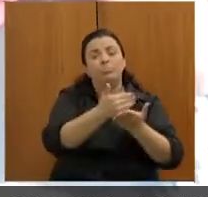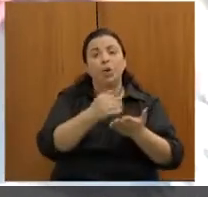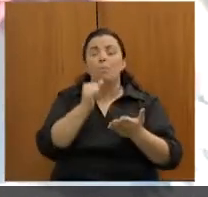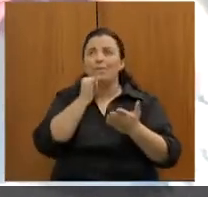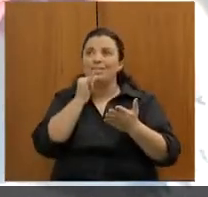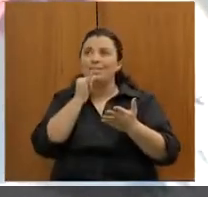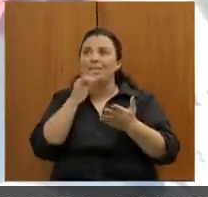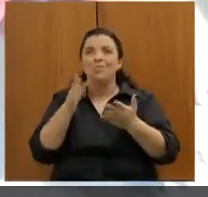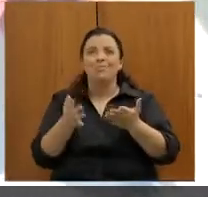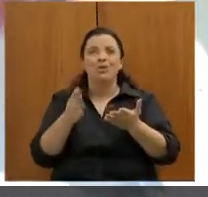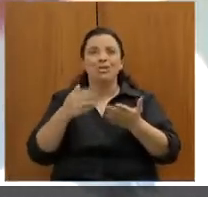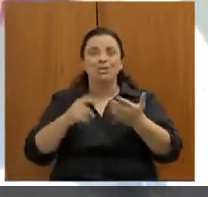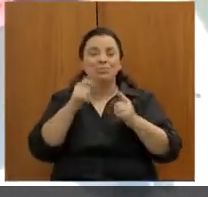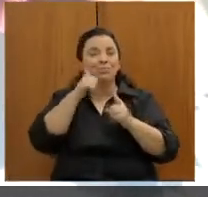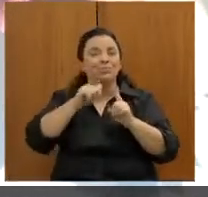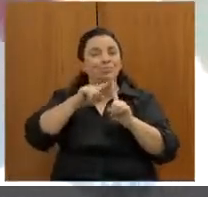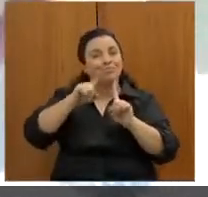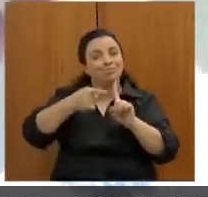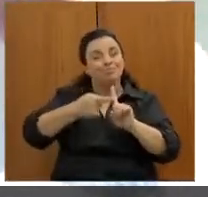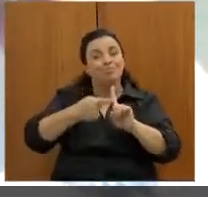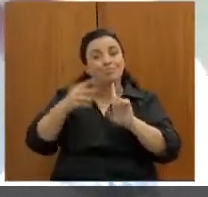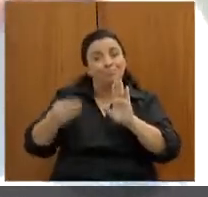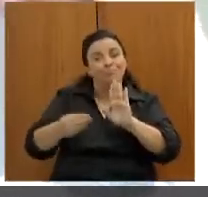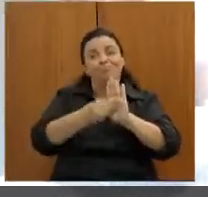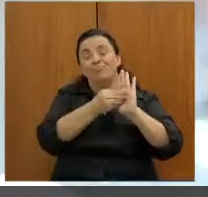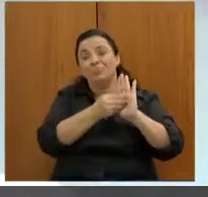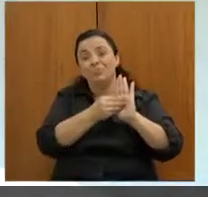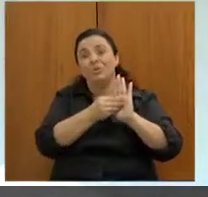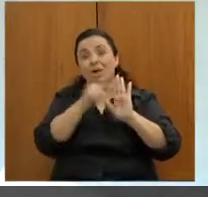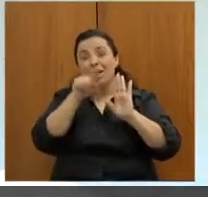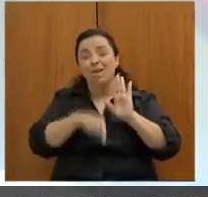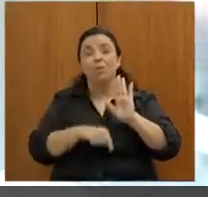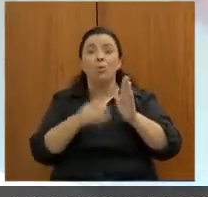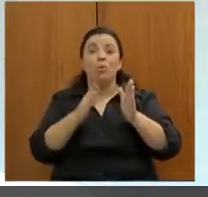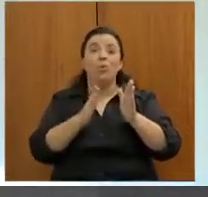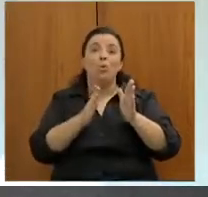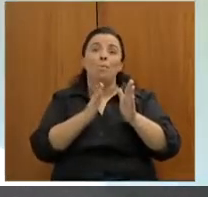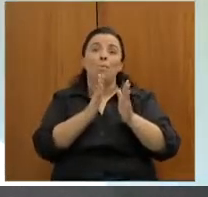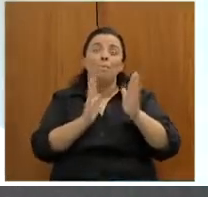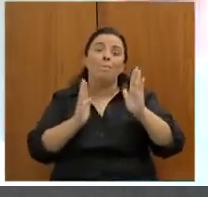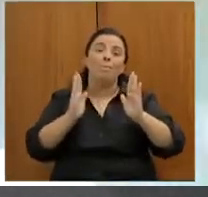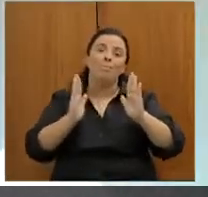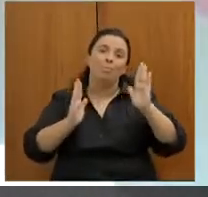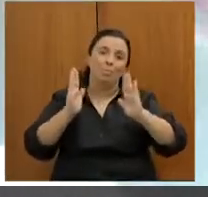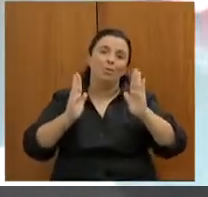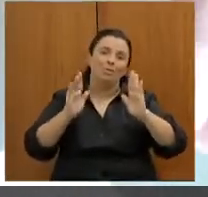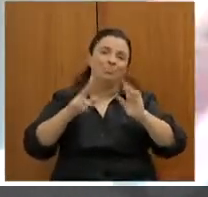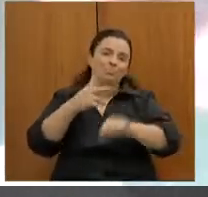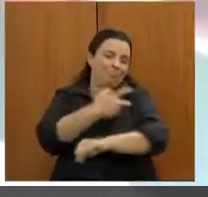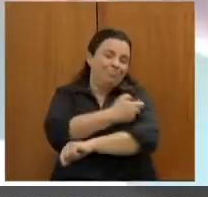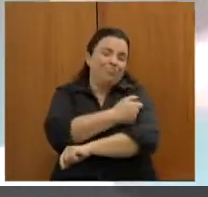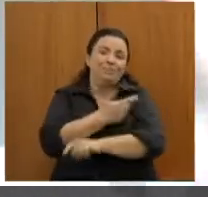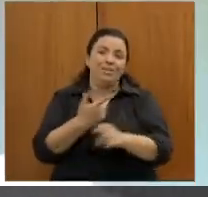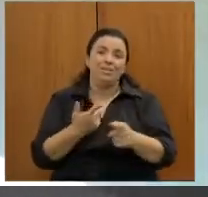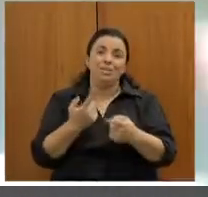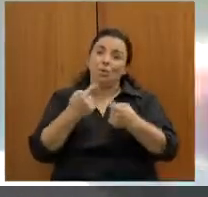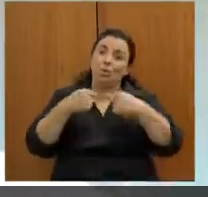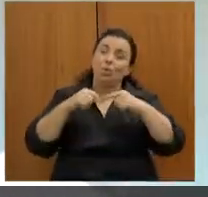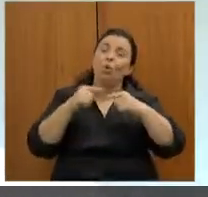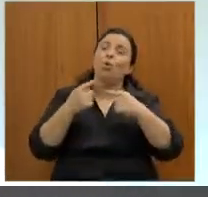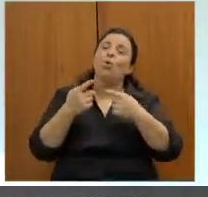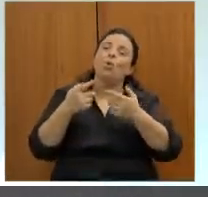imunização a gente precisou escrever a gente precisou fazer isso e é o resultado